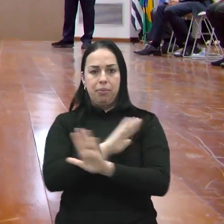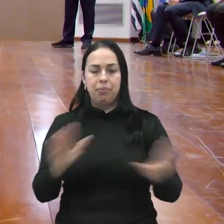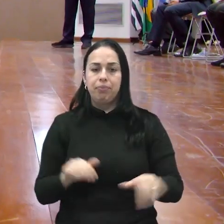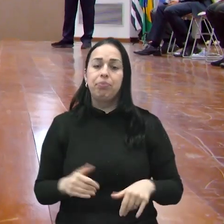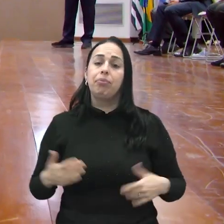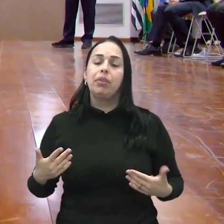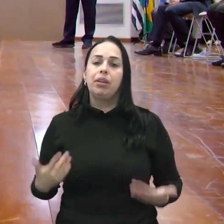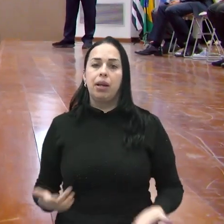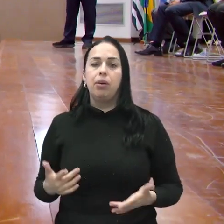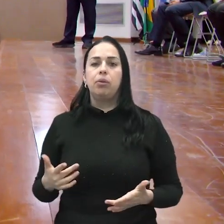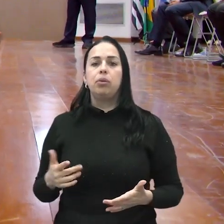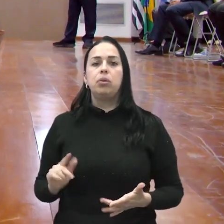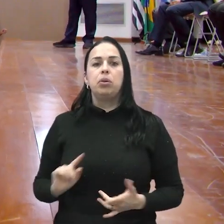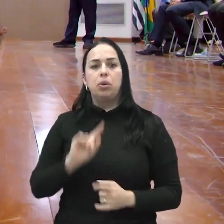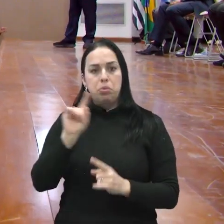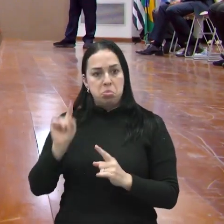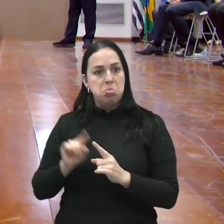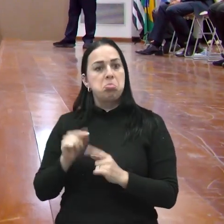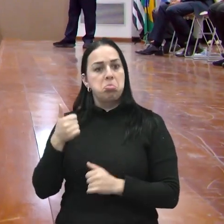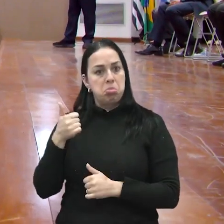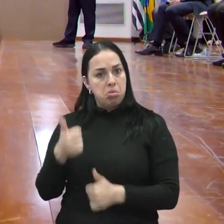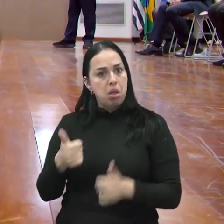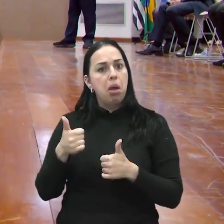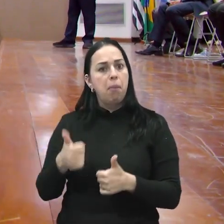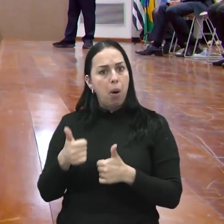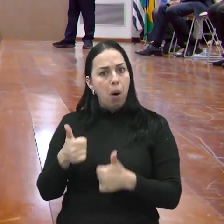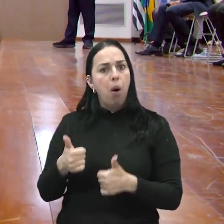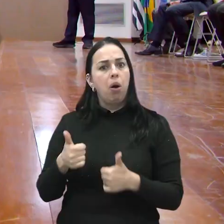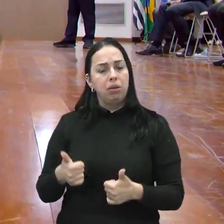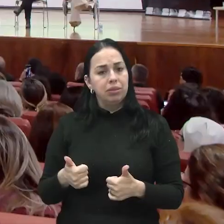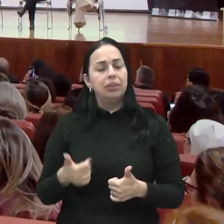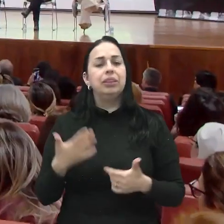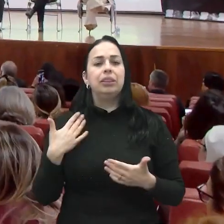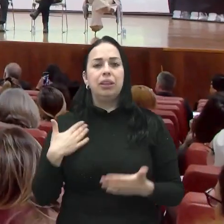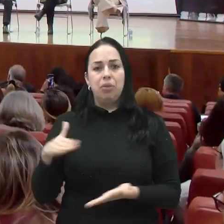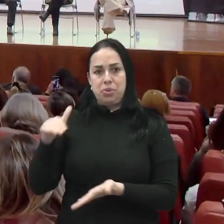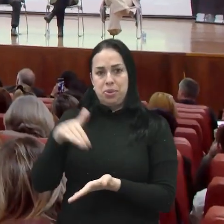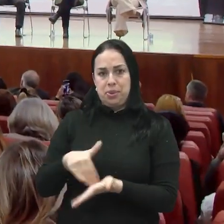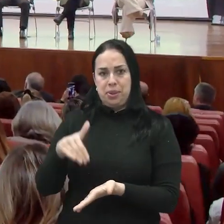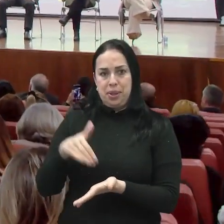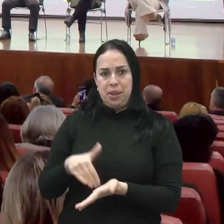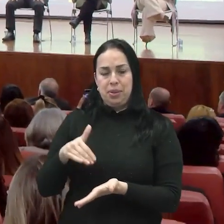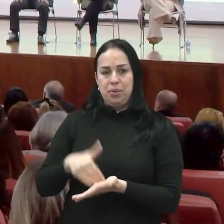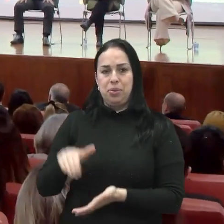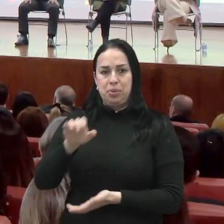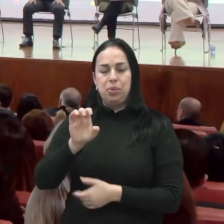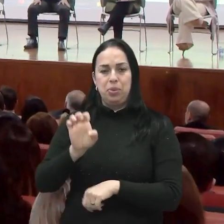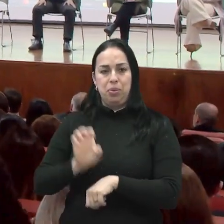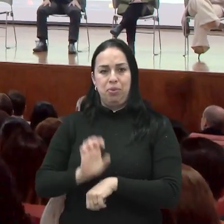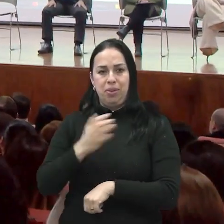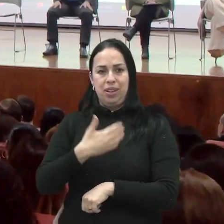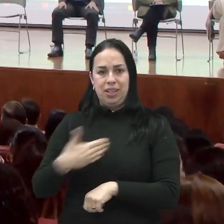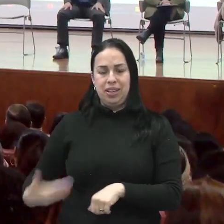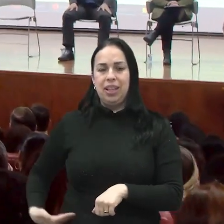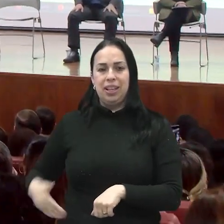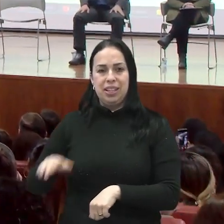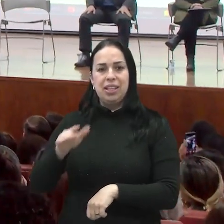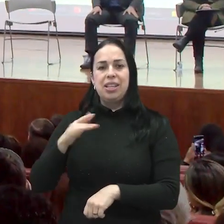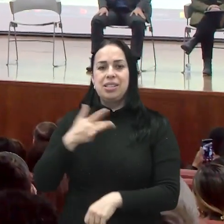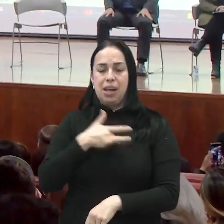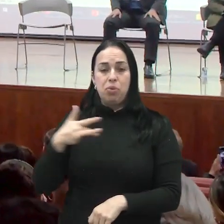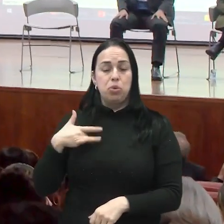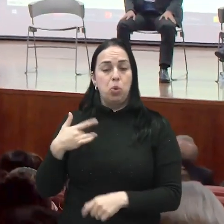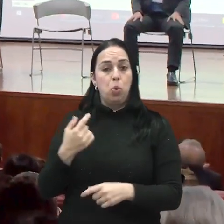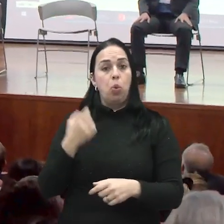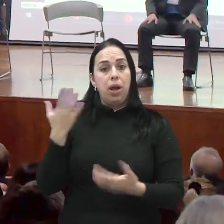A iniciativa tem gerado bons resultados. Segundo o secretário de Estado da Saúde,